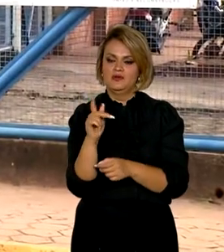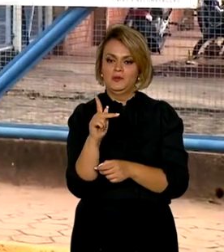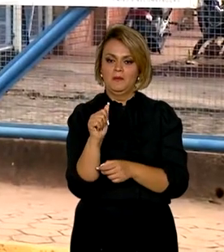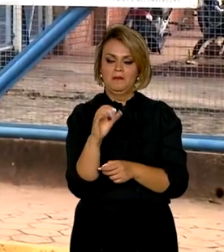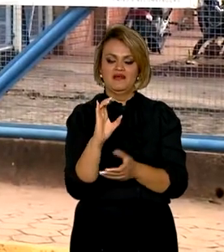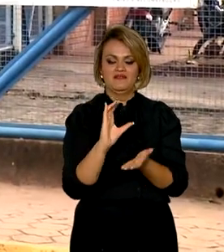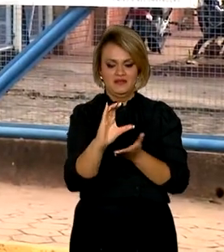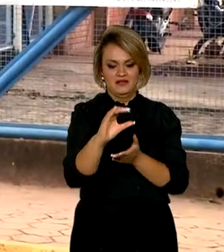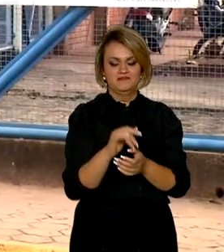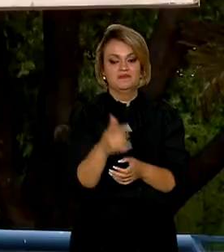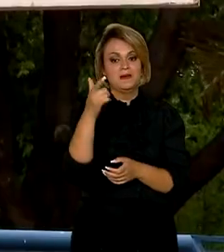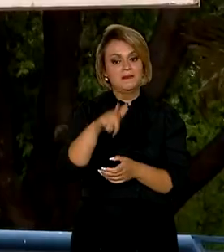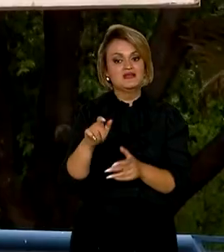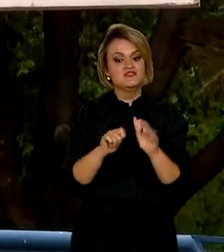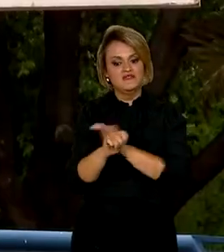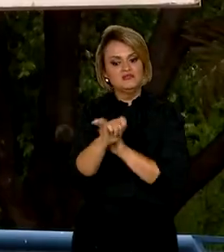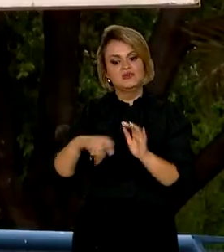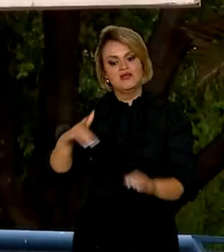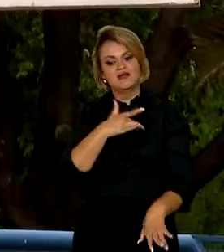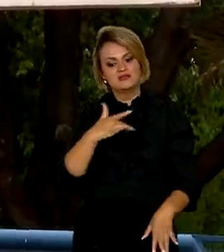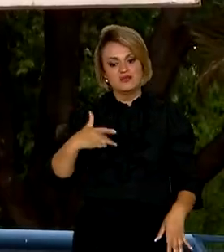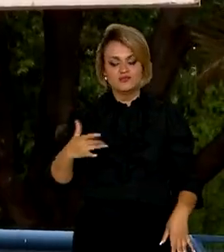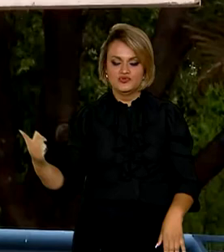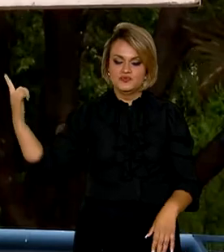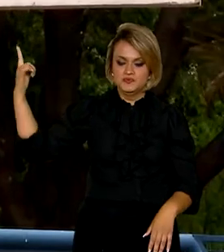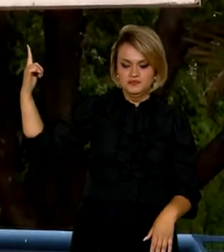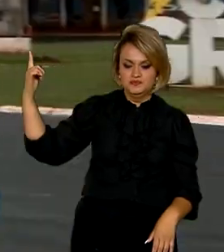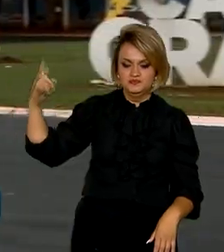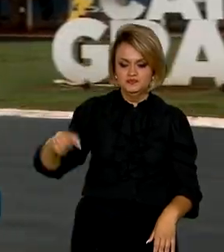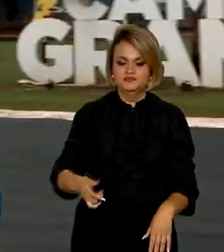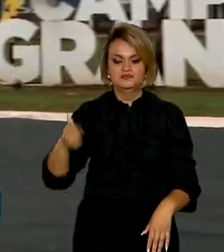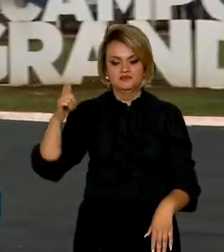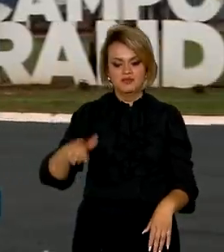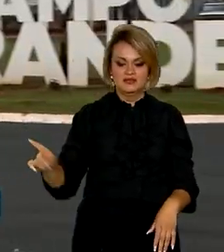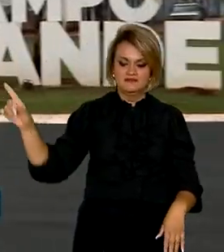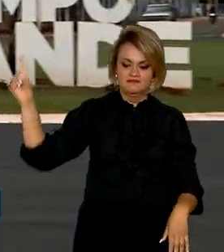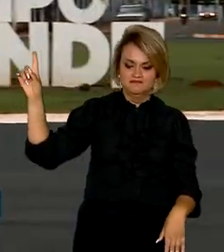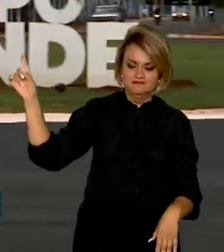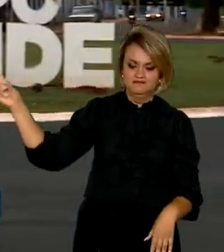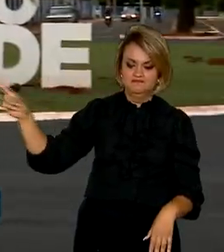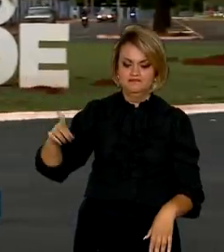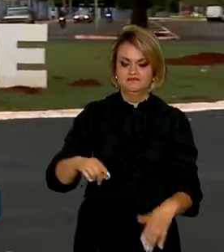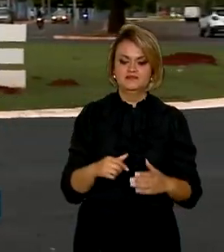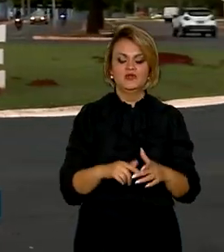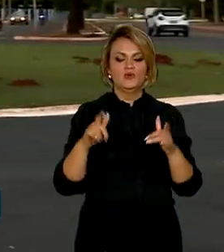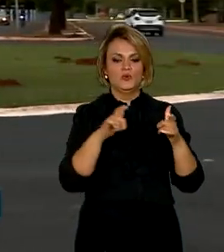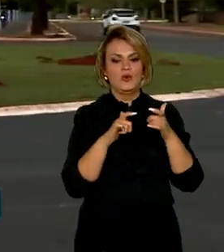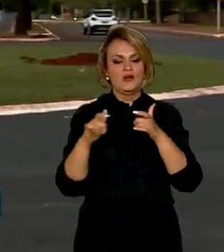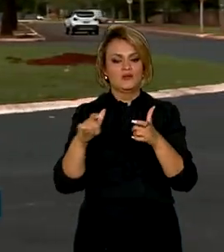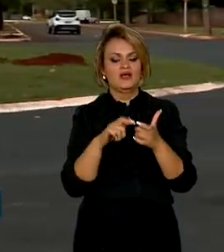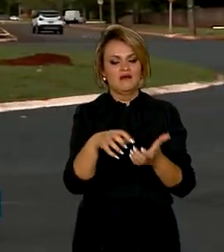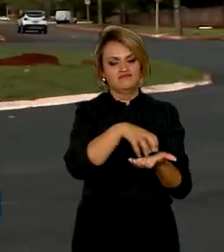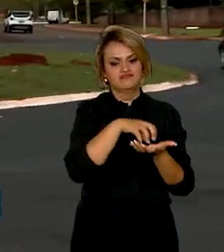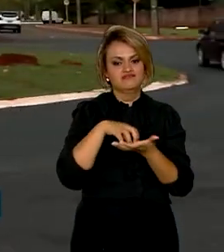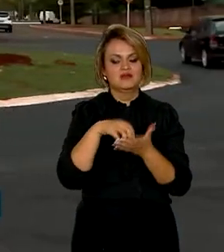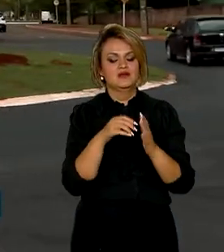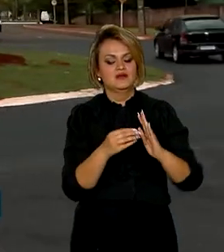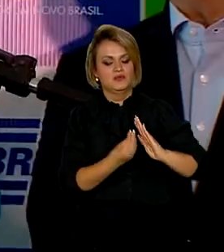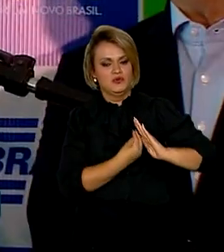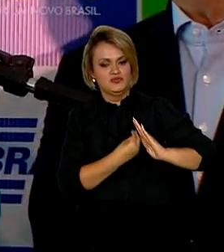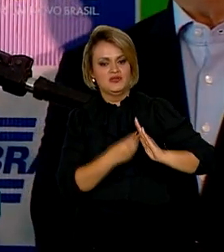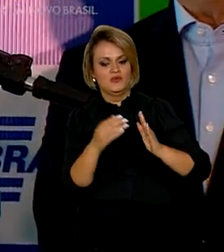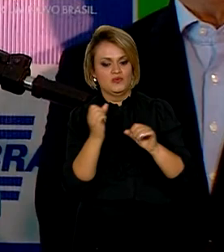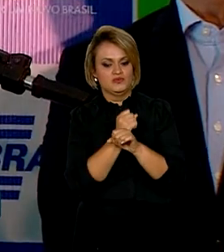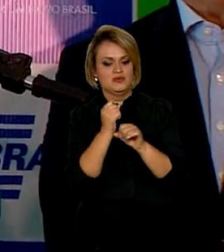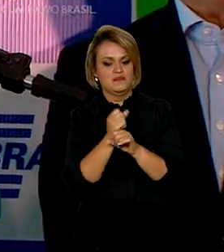Estão previstos ainda investimentos em saúde, com a ampliação de hospitais, e em habitação, com mais unidades do Minha Casa Minha Vida.